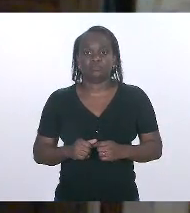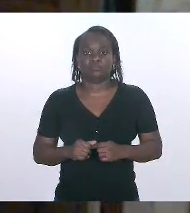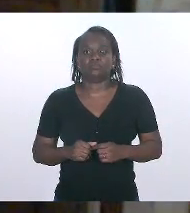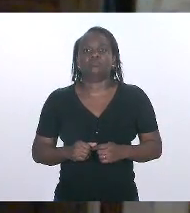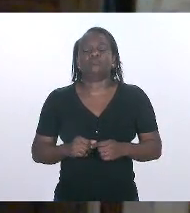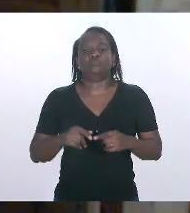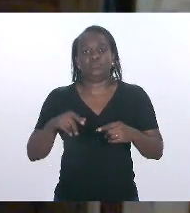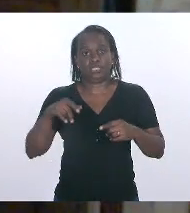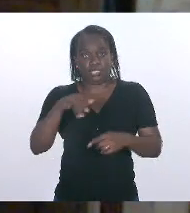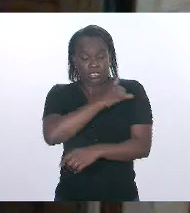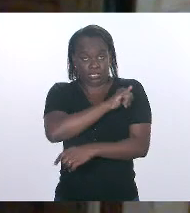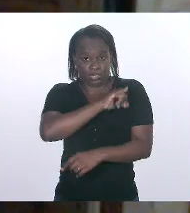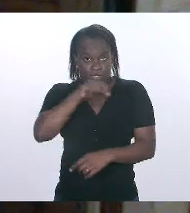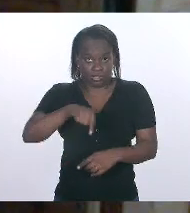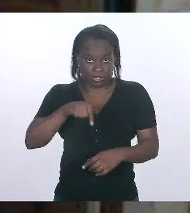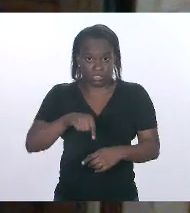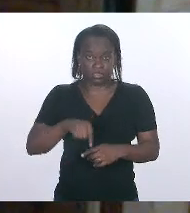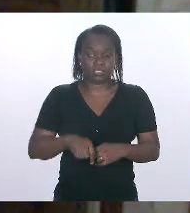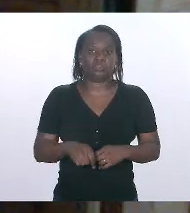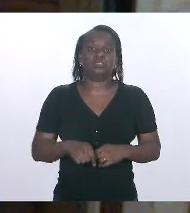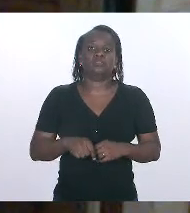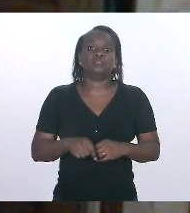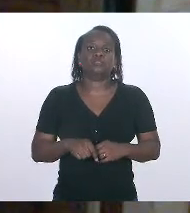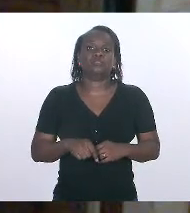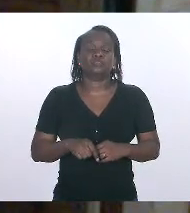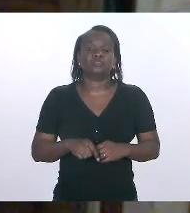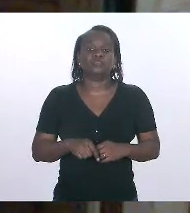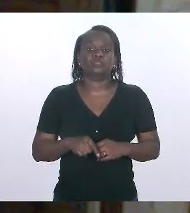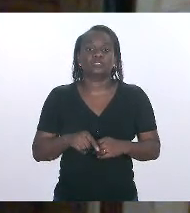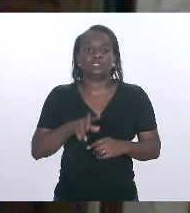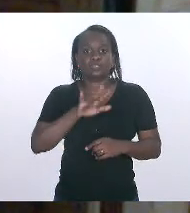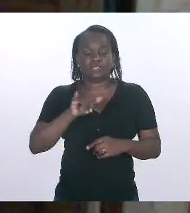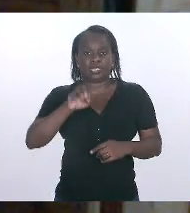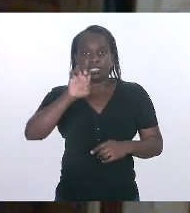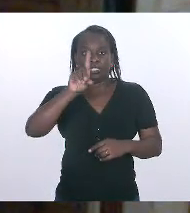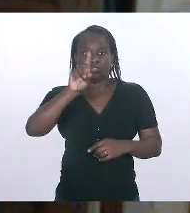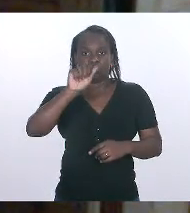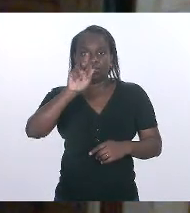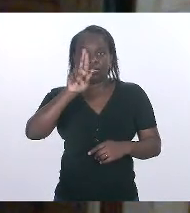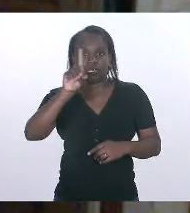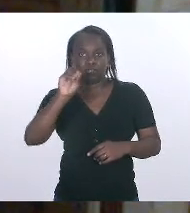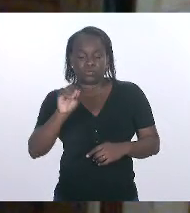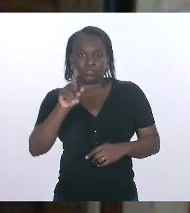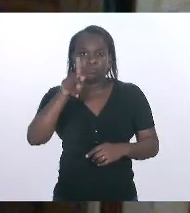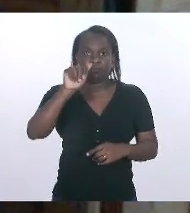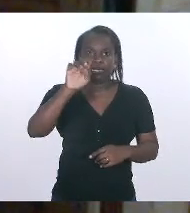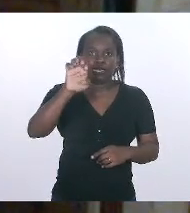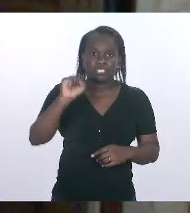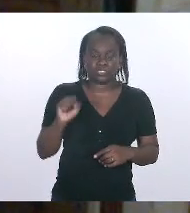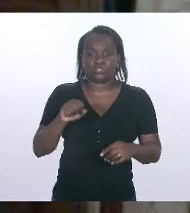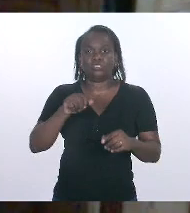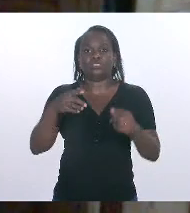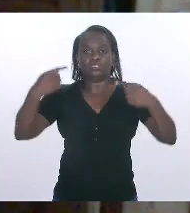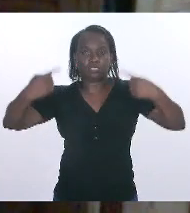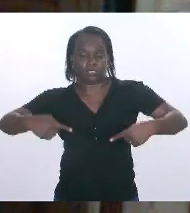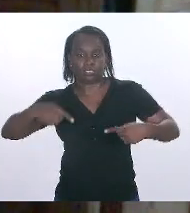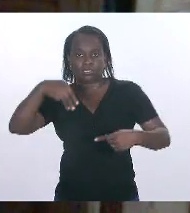Aqui na cidade do Rio de Janeiro vai ser Eduardo Paz contra Crivella.